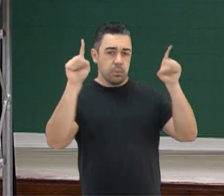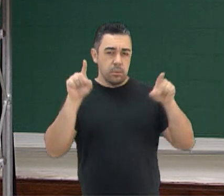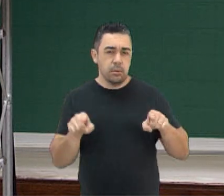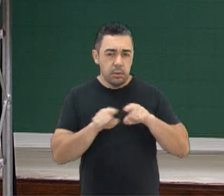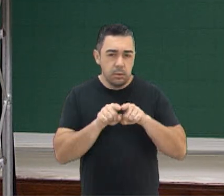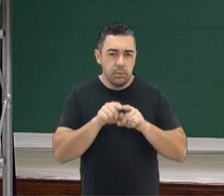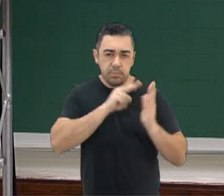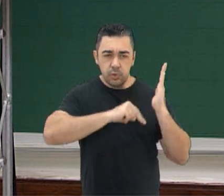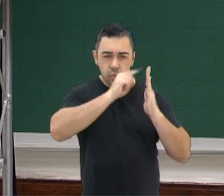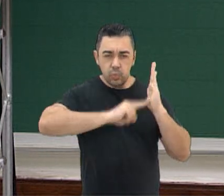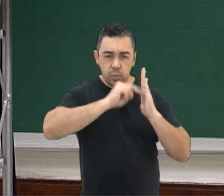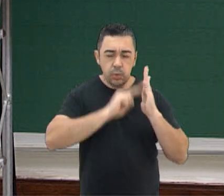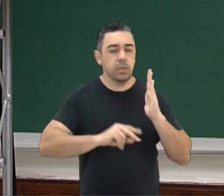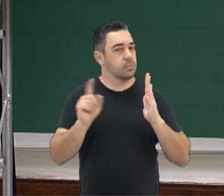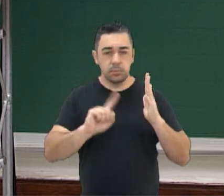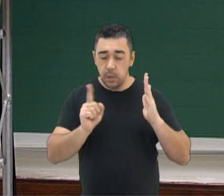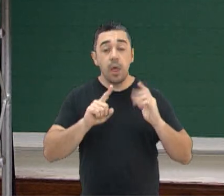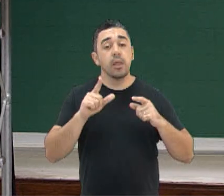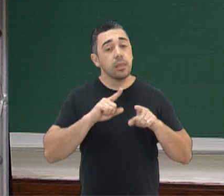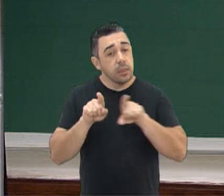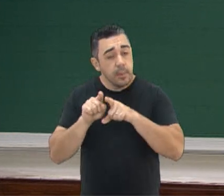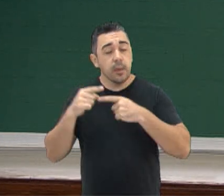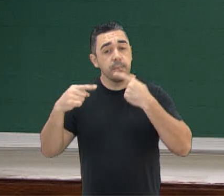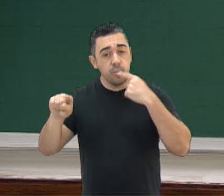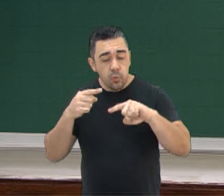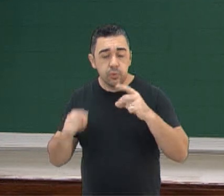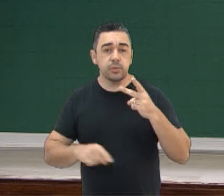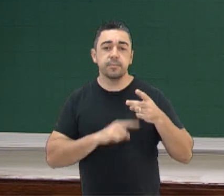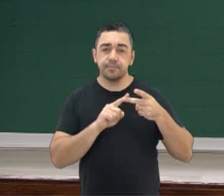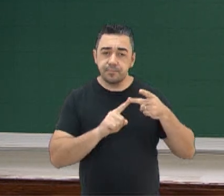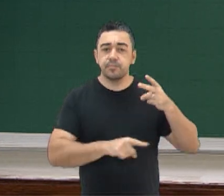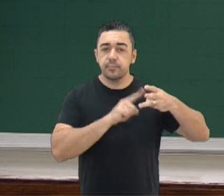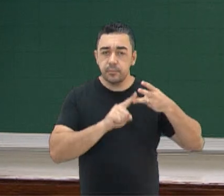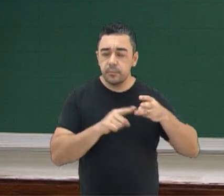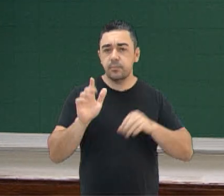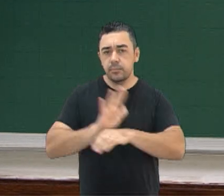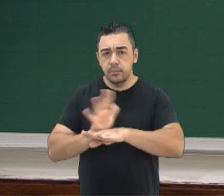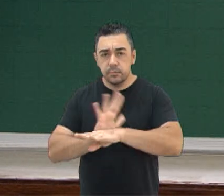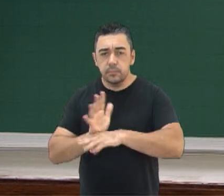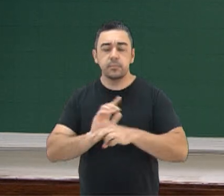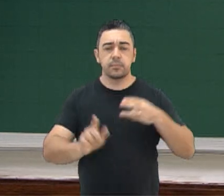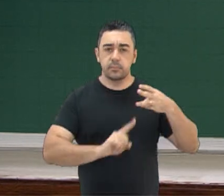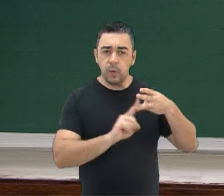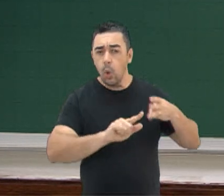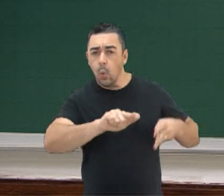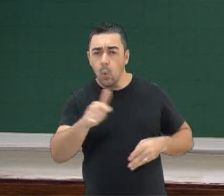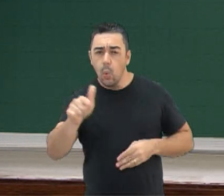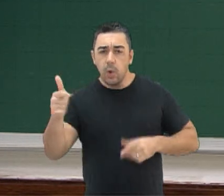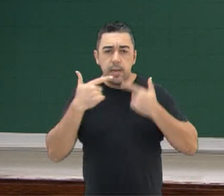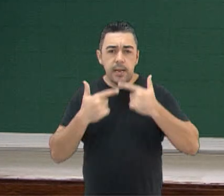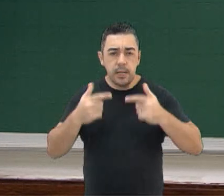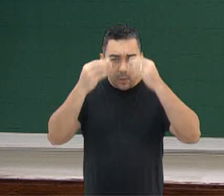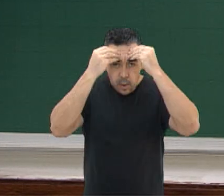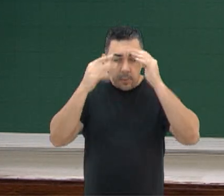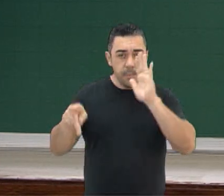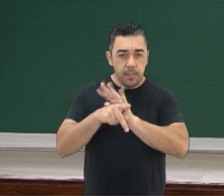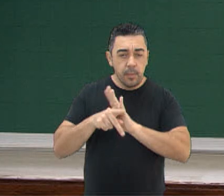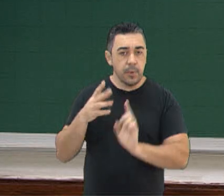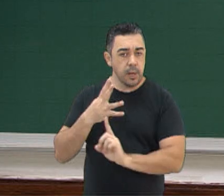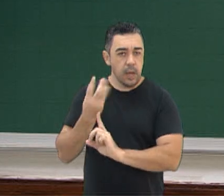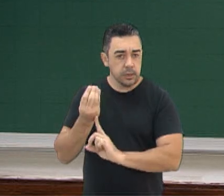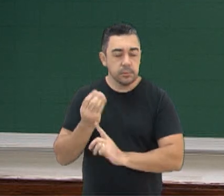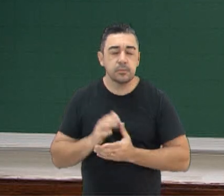também foi para a música, para o cinema, outras linguagens artísticas. Nós